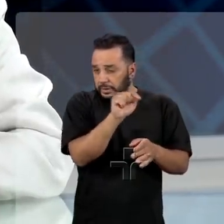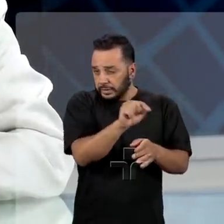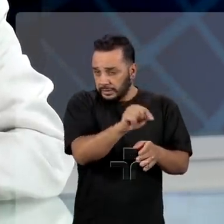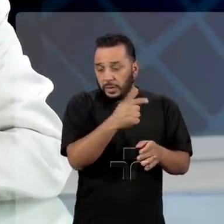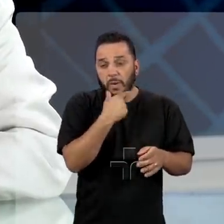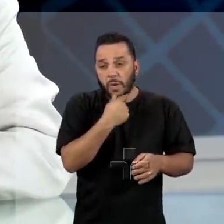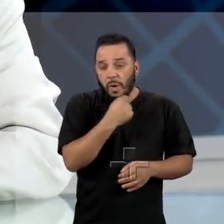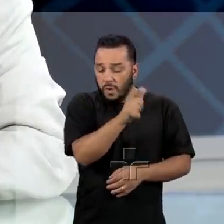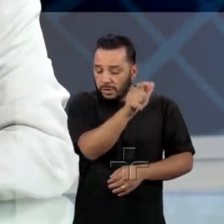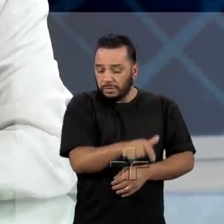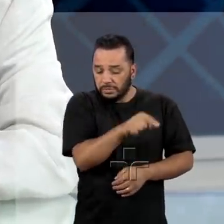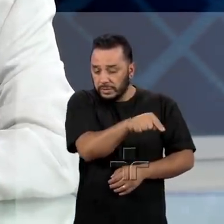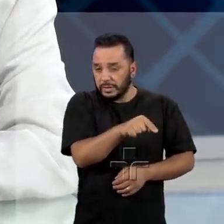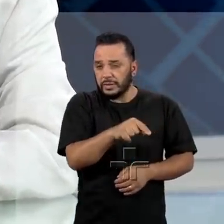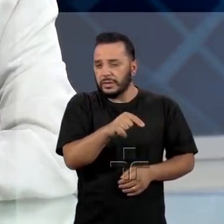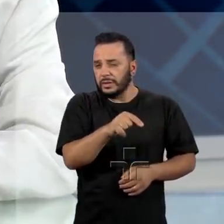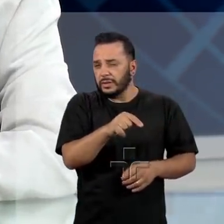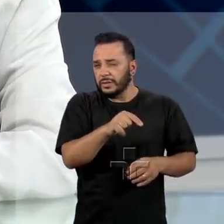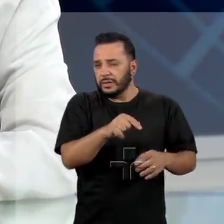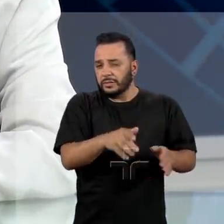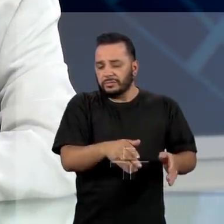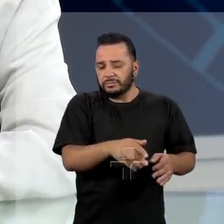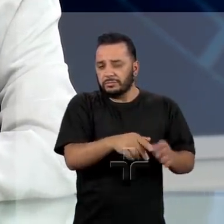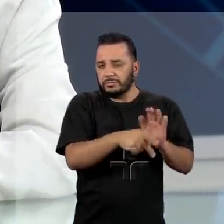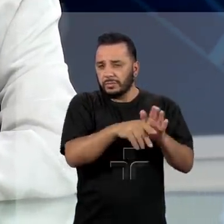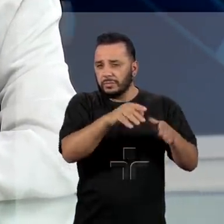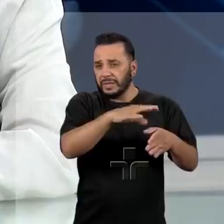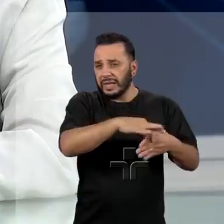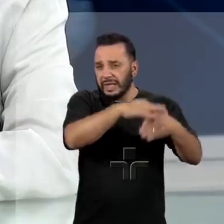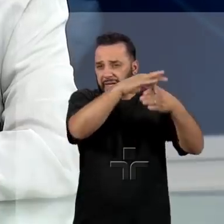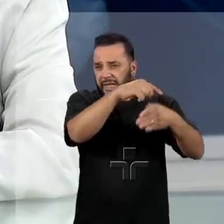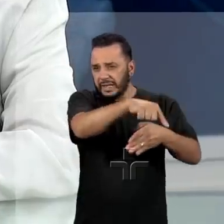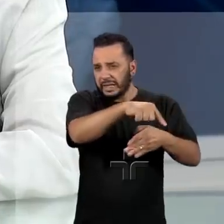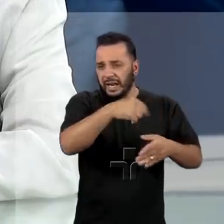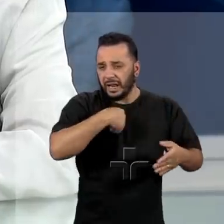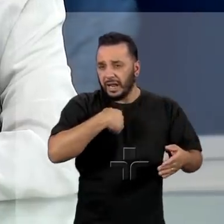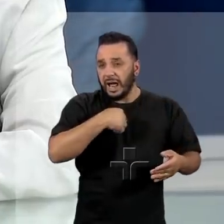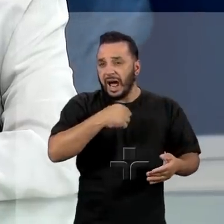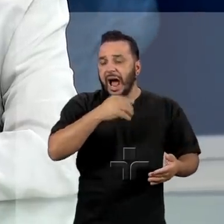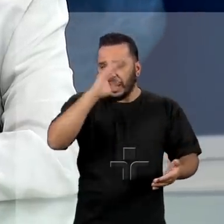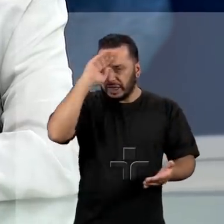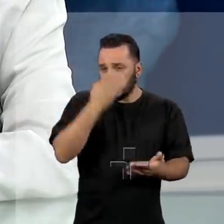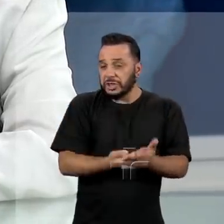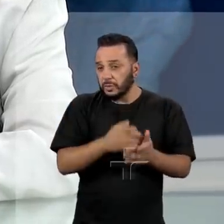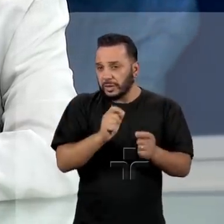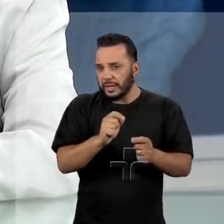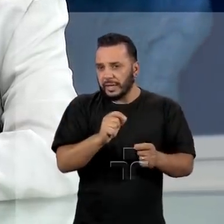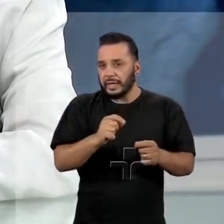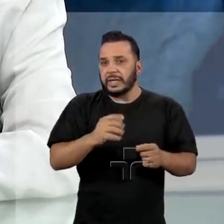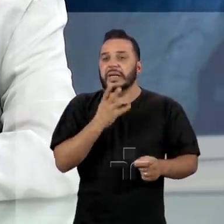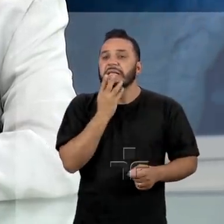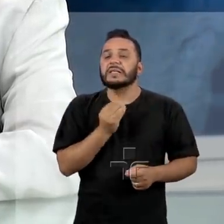se fala em Israel, quer dizer, é alguém que acredita que Israel só sobrevive através da demonstração de